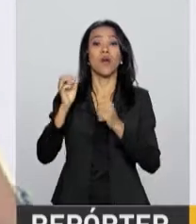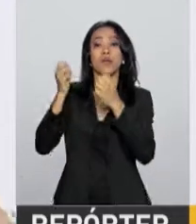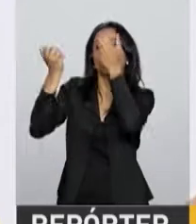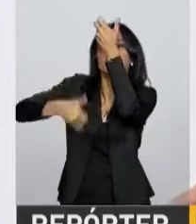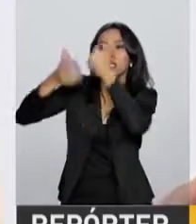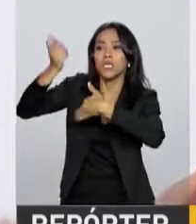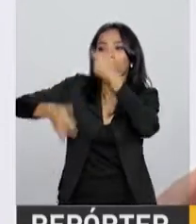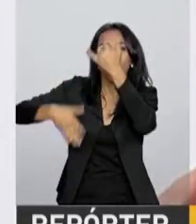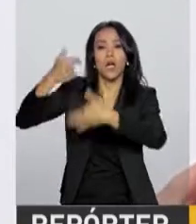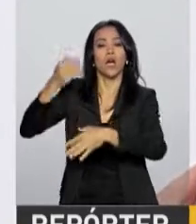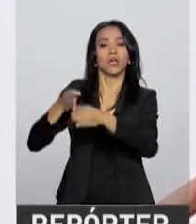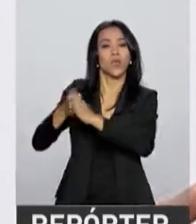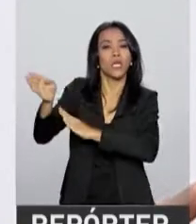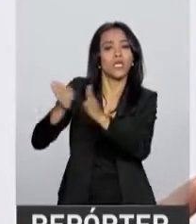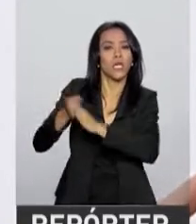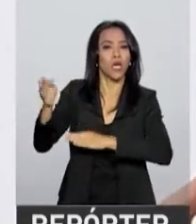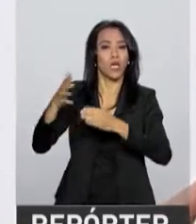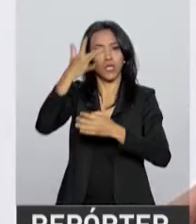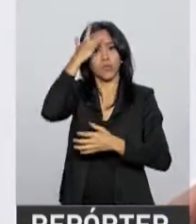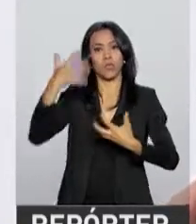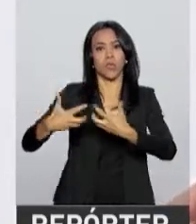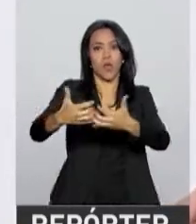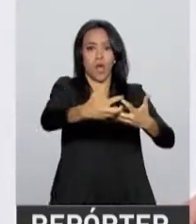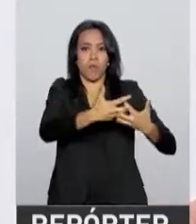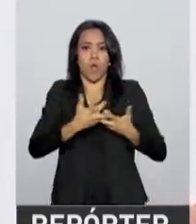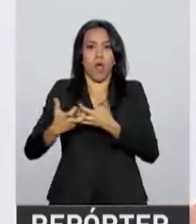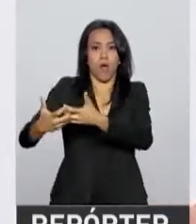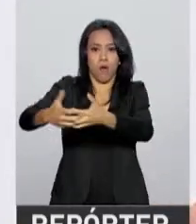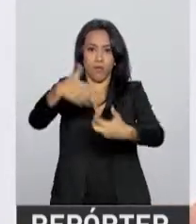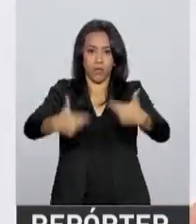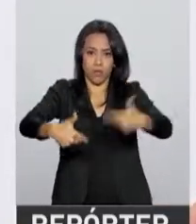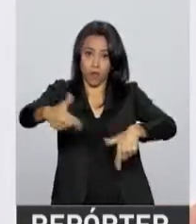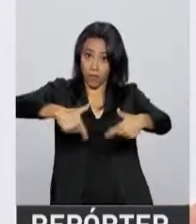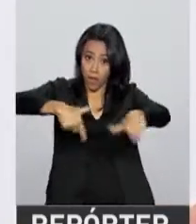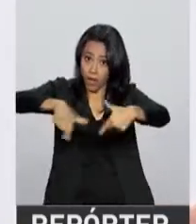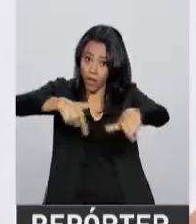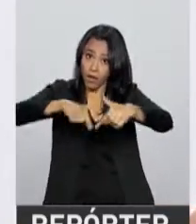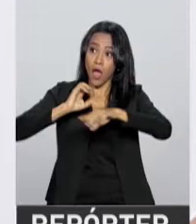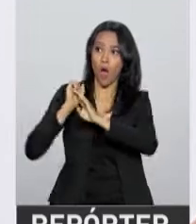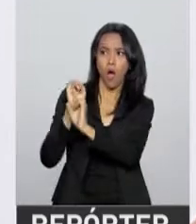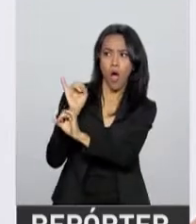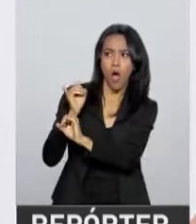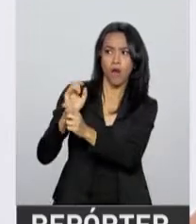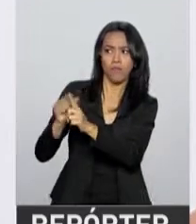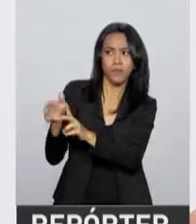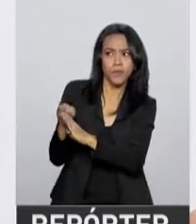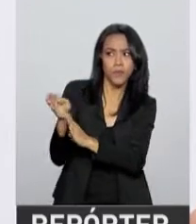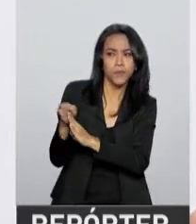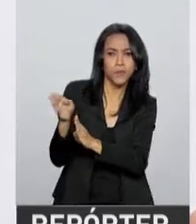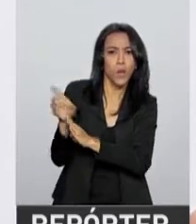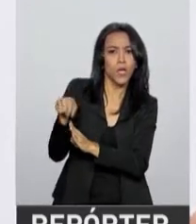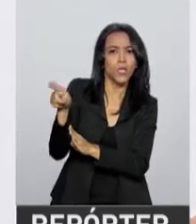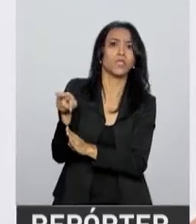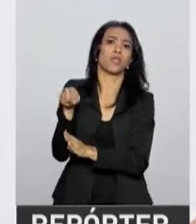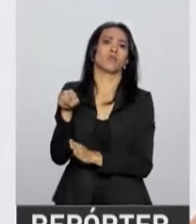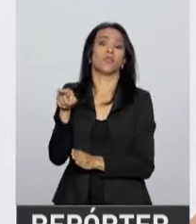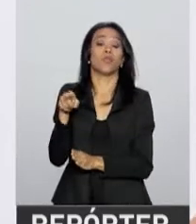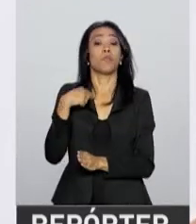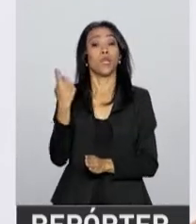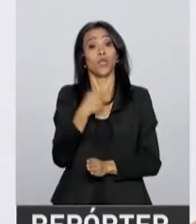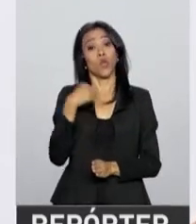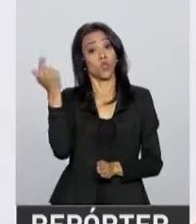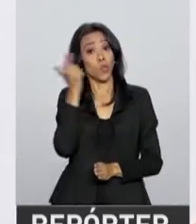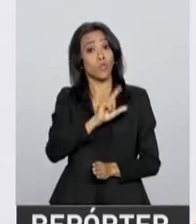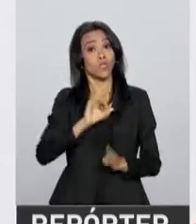através do programa na mão certa que tem empresas que apóiam e se esse programa para que a gente consiga todos